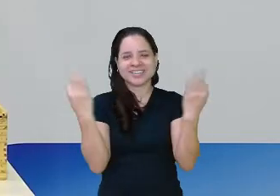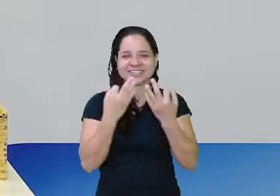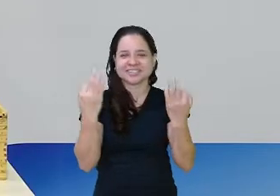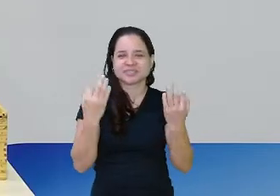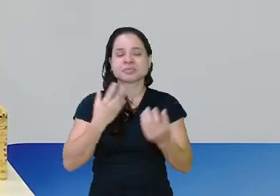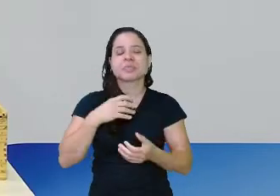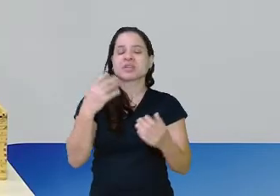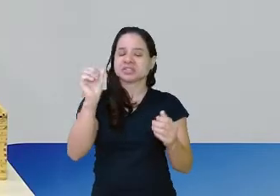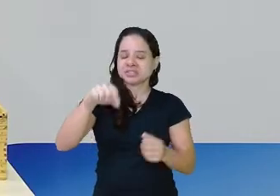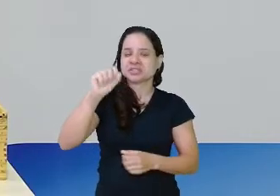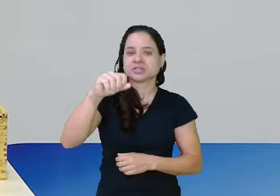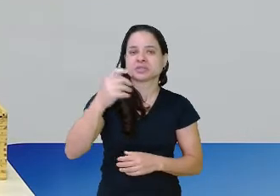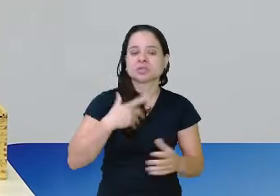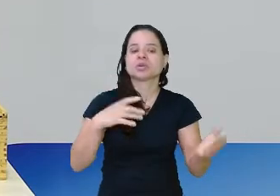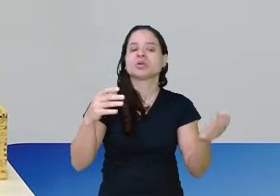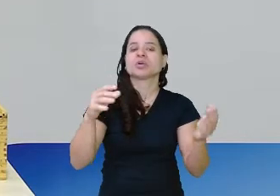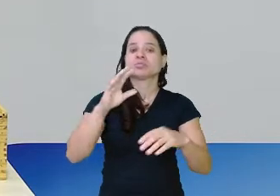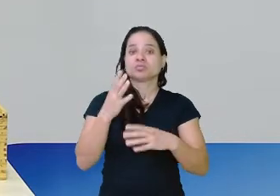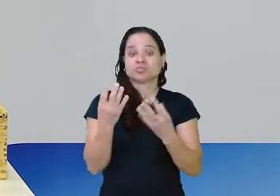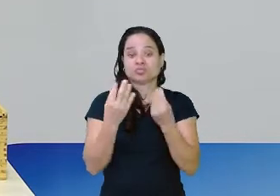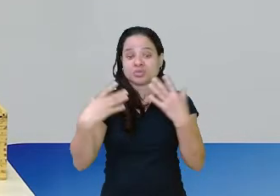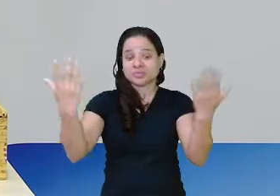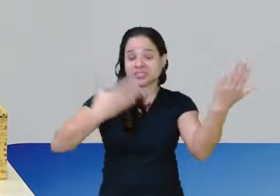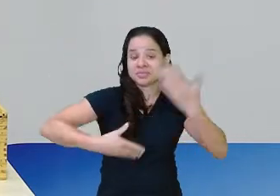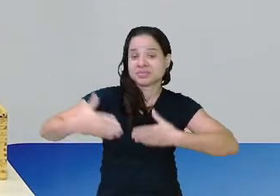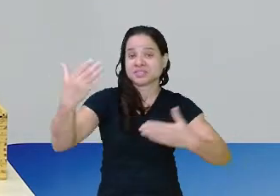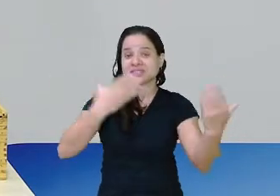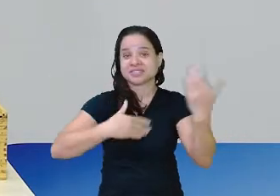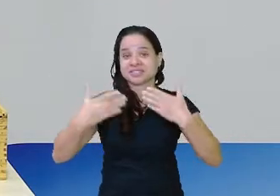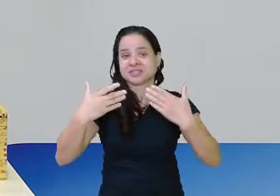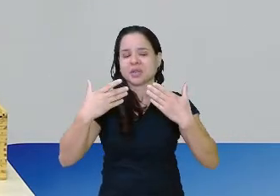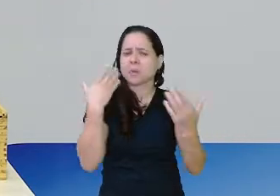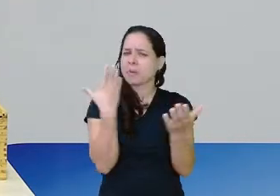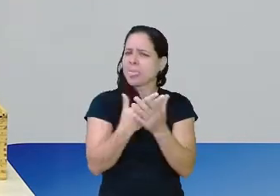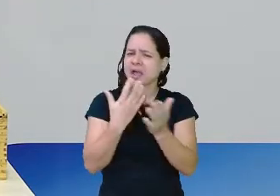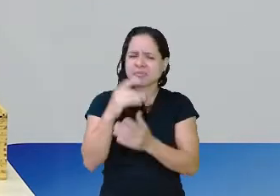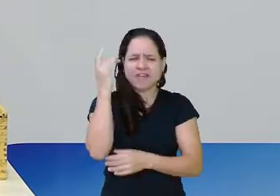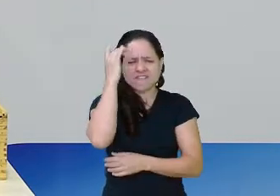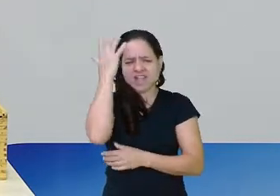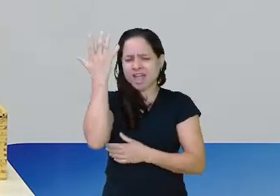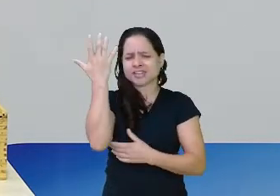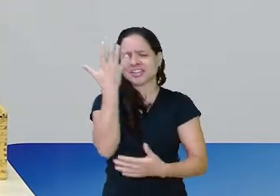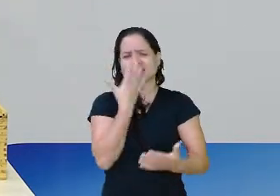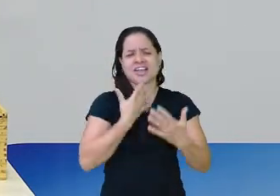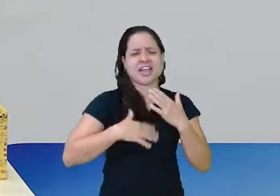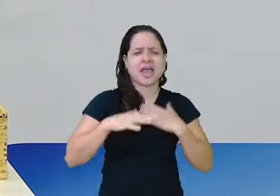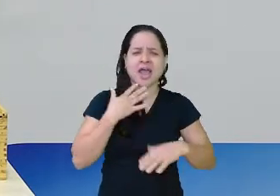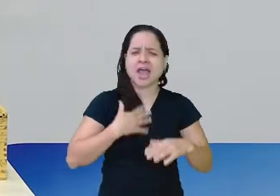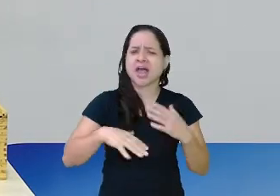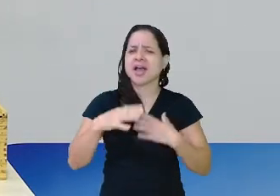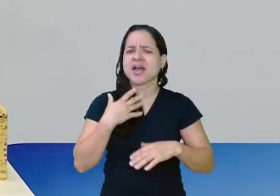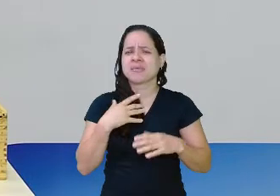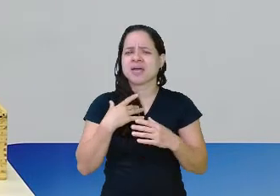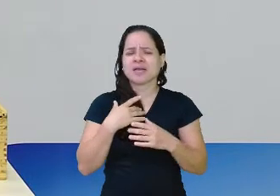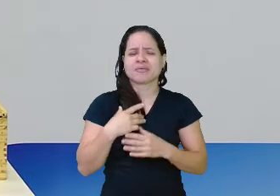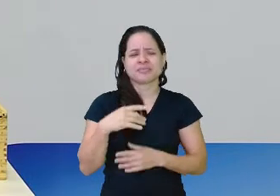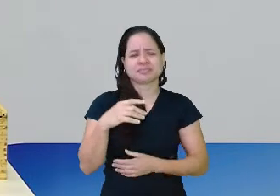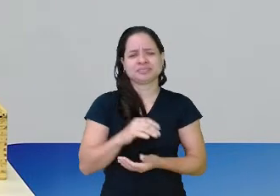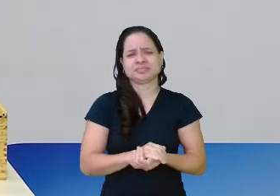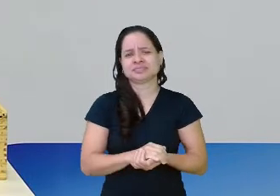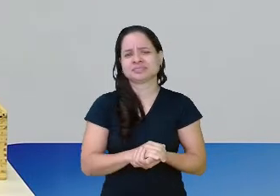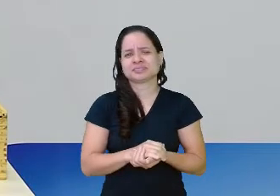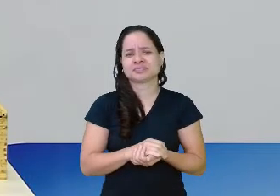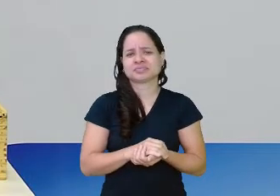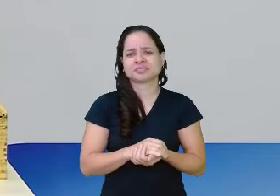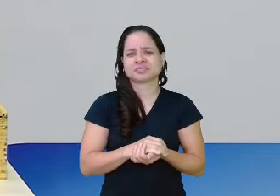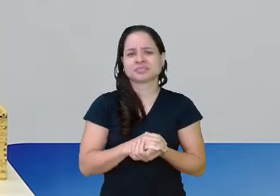quero sim, muita participação hoje. Aula fácil, aula tranquila, a aula vai ser um docinho, né, minha gente? Eu não